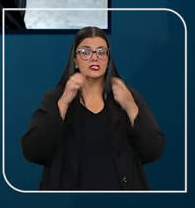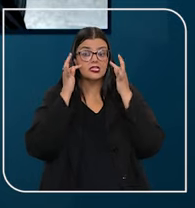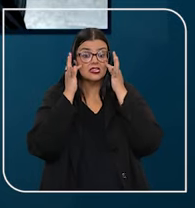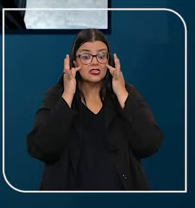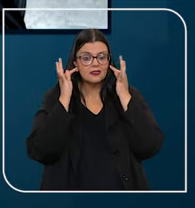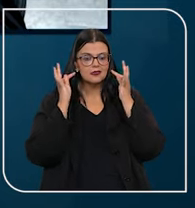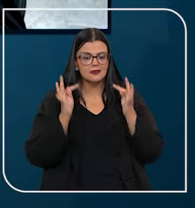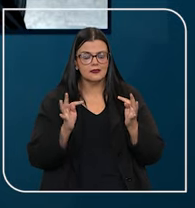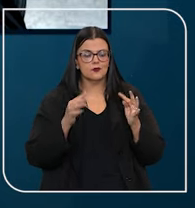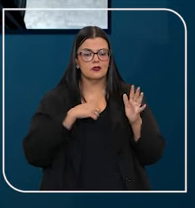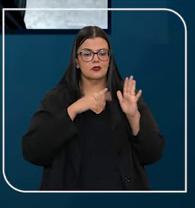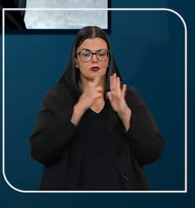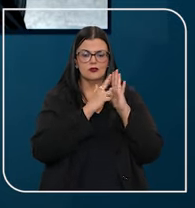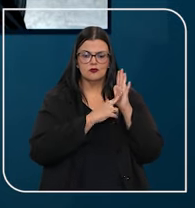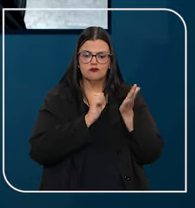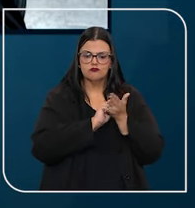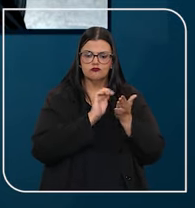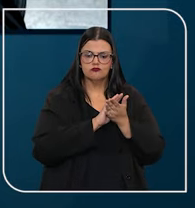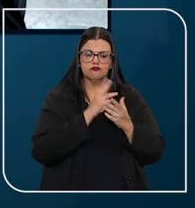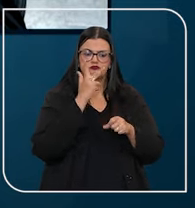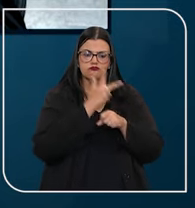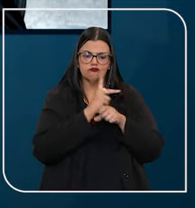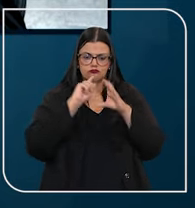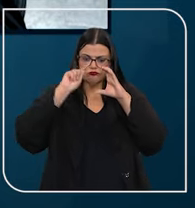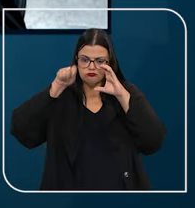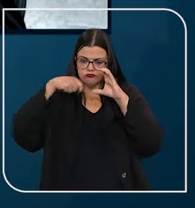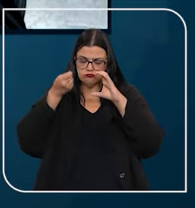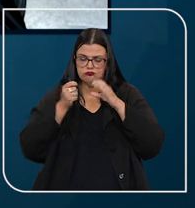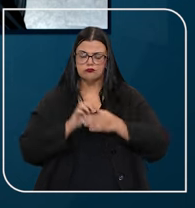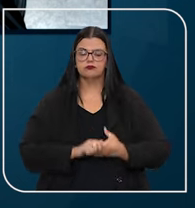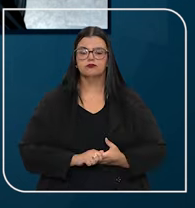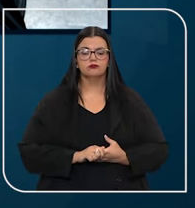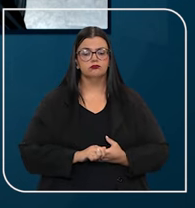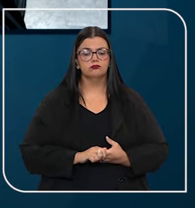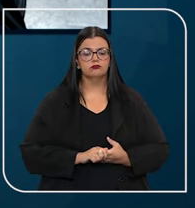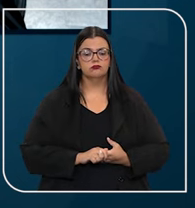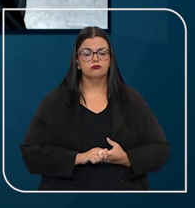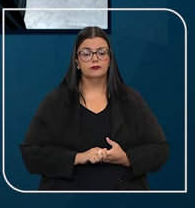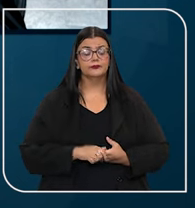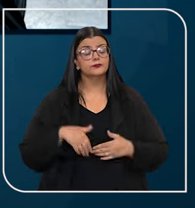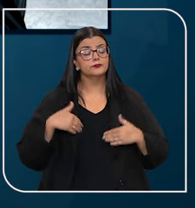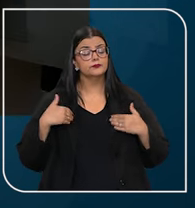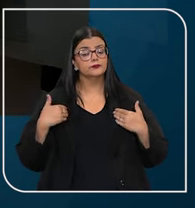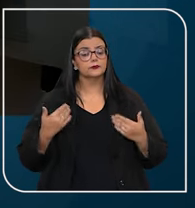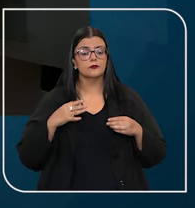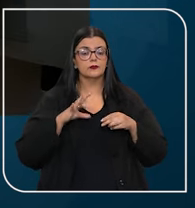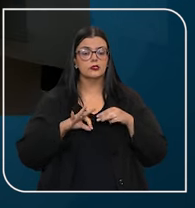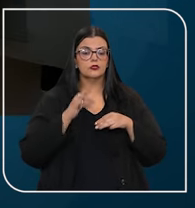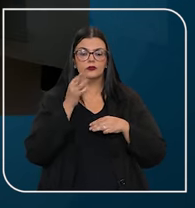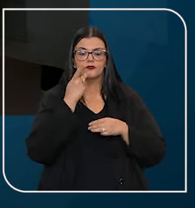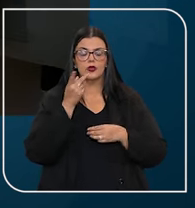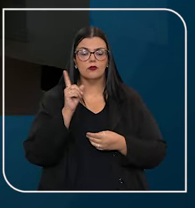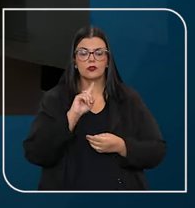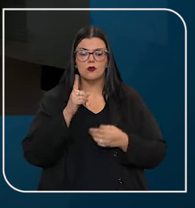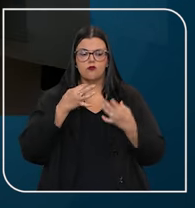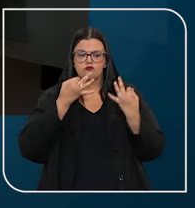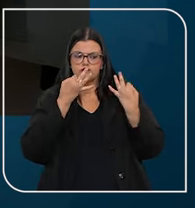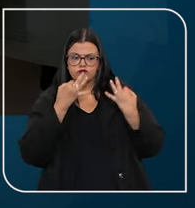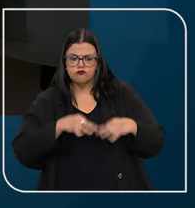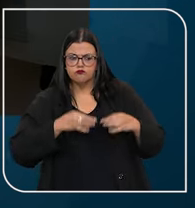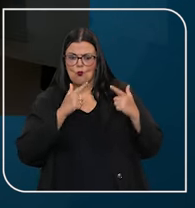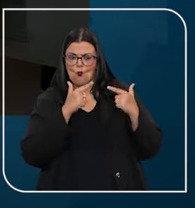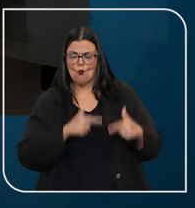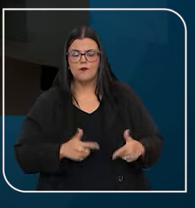diante de Testemunhas e com o registro por meio de recursos audiovisuais sempre que possível o ministro afirmou que não é